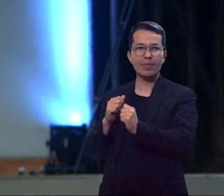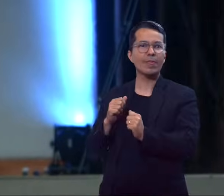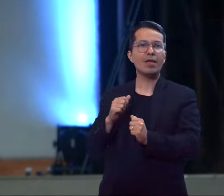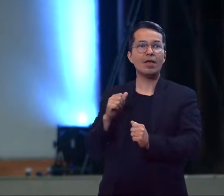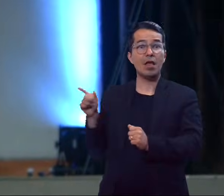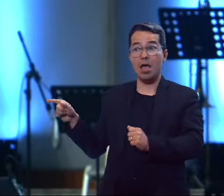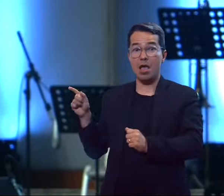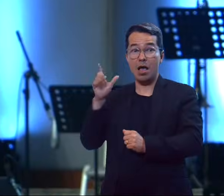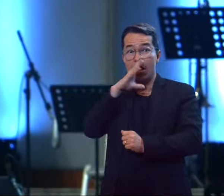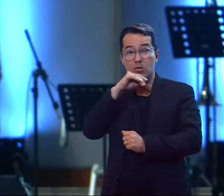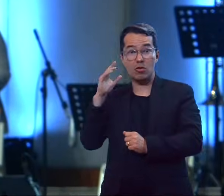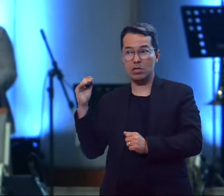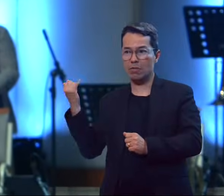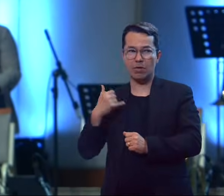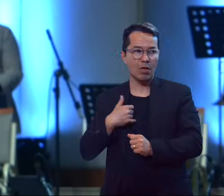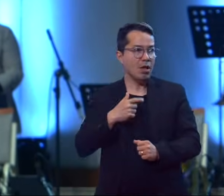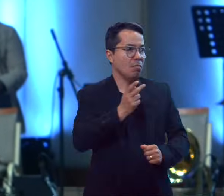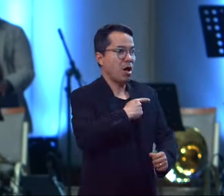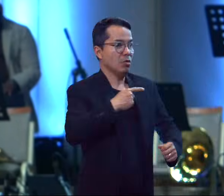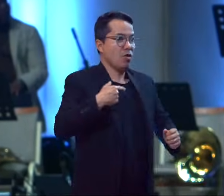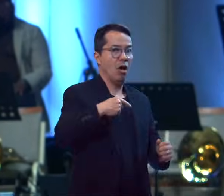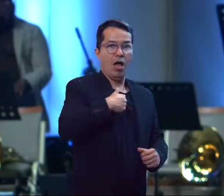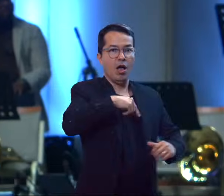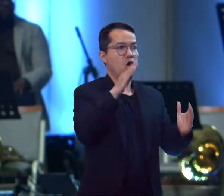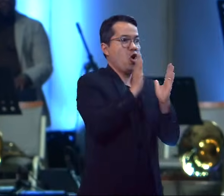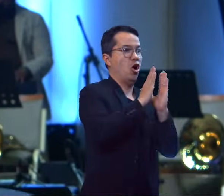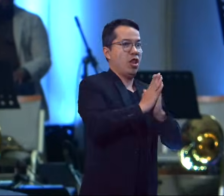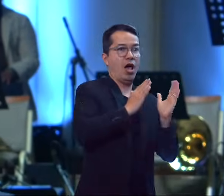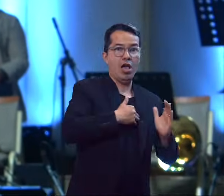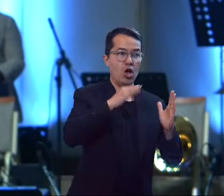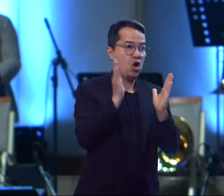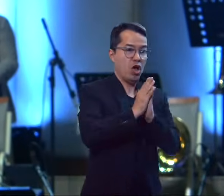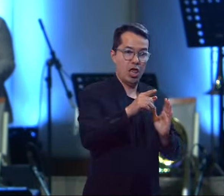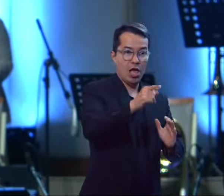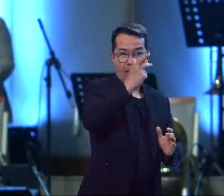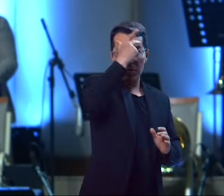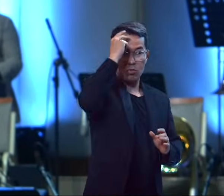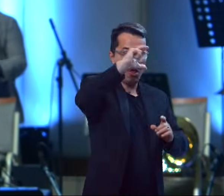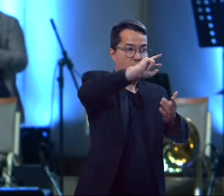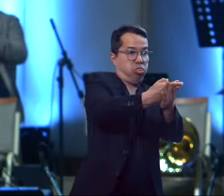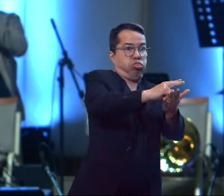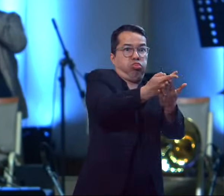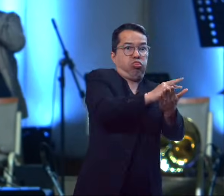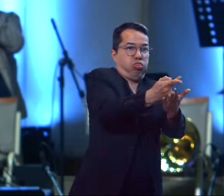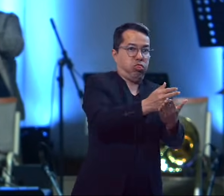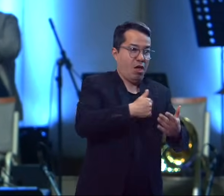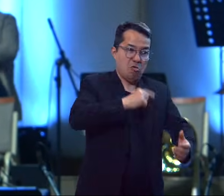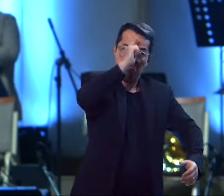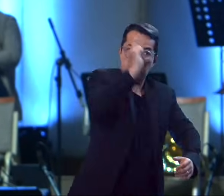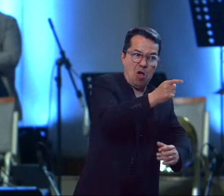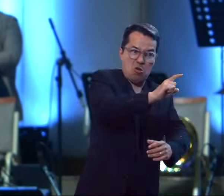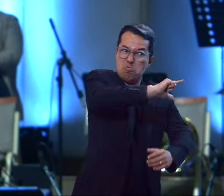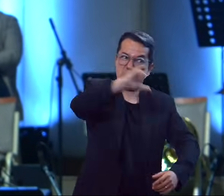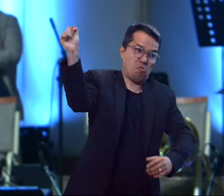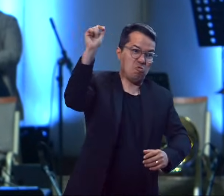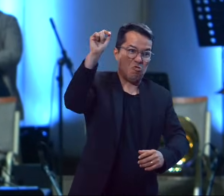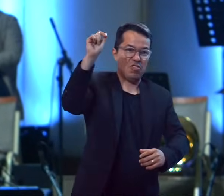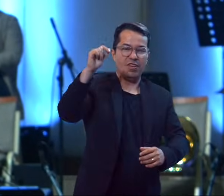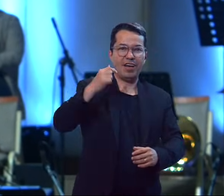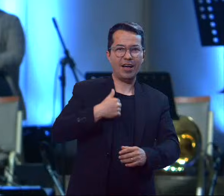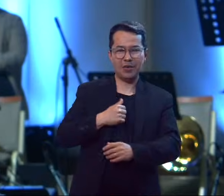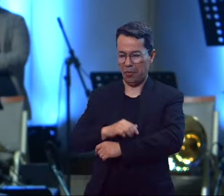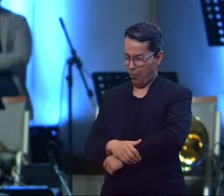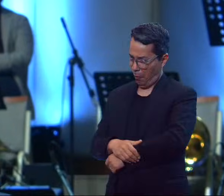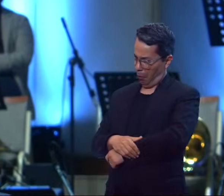orei, a pessoa ficou possessa, eu expulsei o demônio. Ele falou, e eu ouvindo o menino falar, fiquei lembrando dos discípulos que